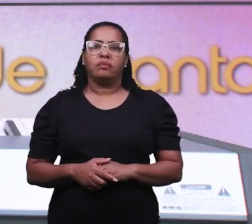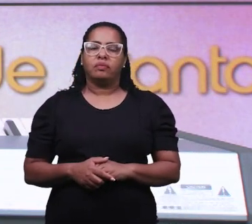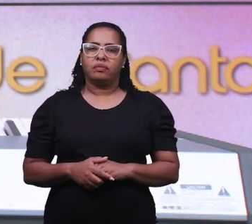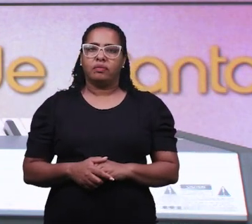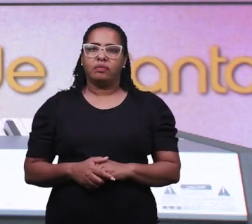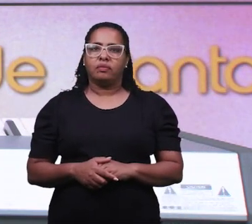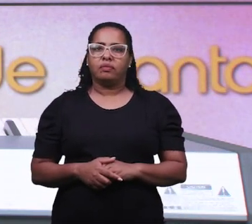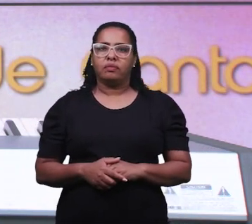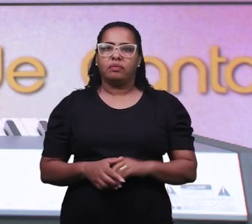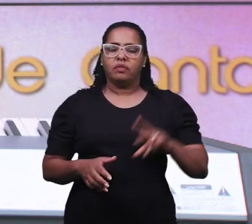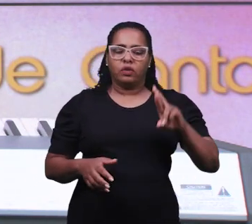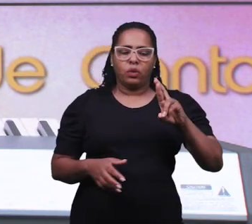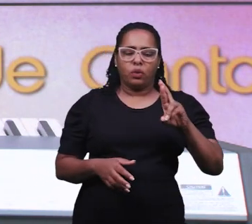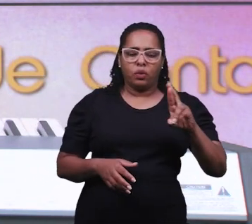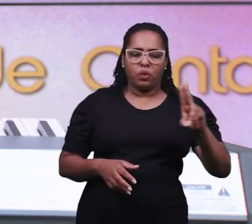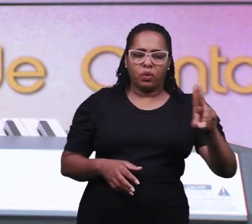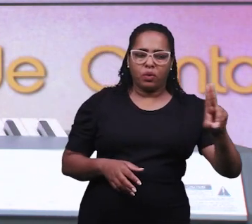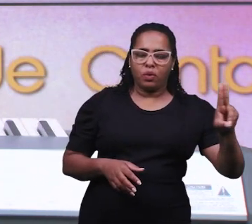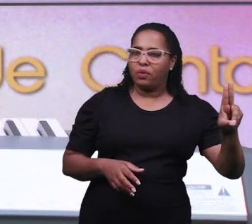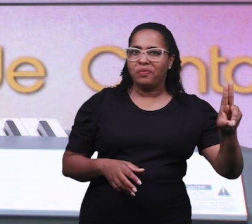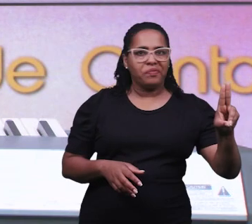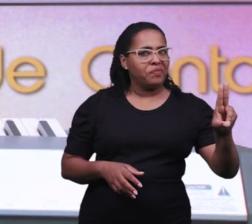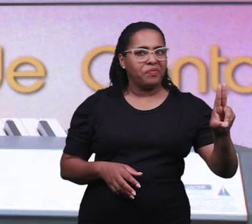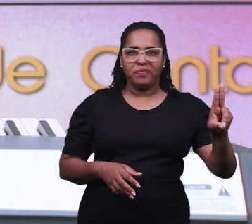Não deixe ficar